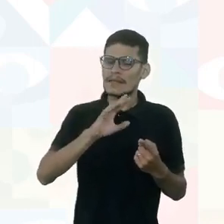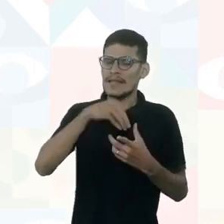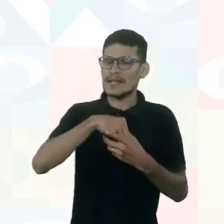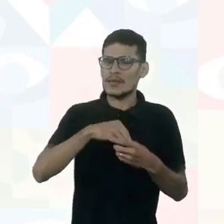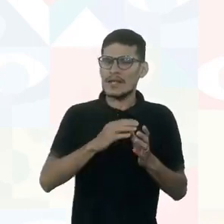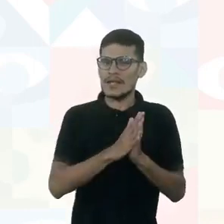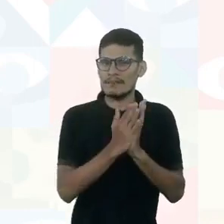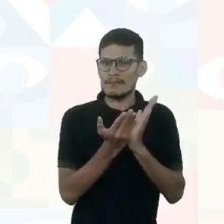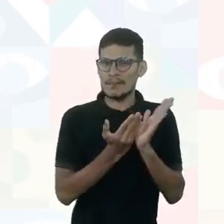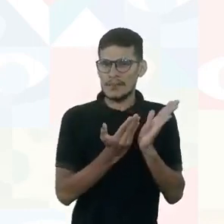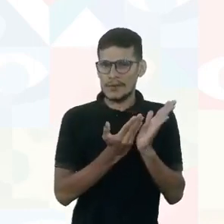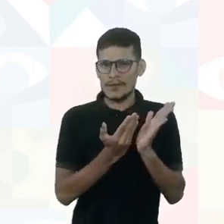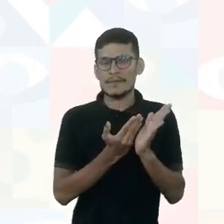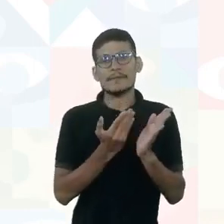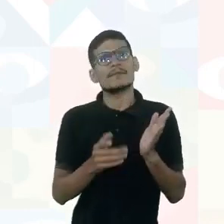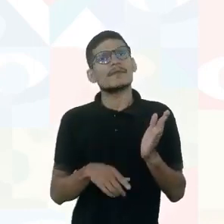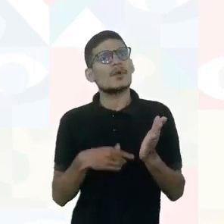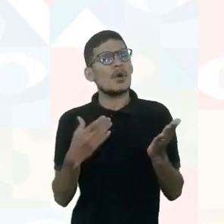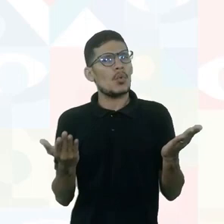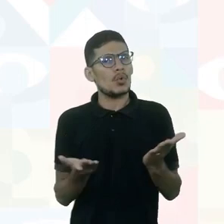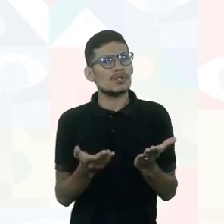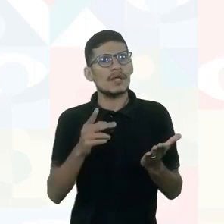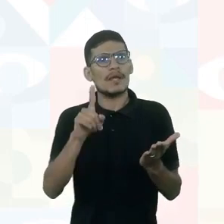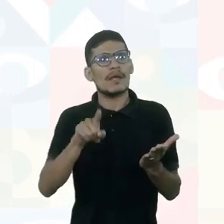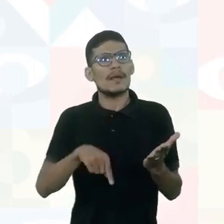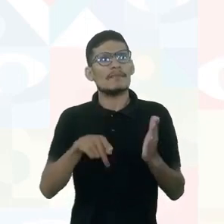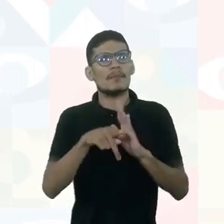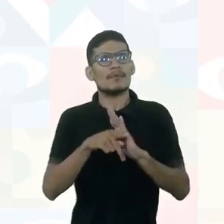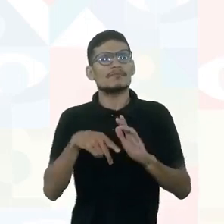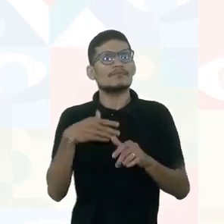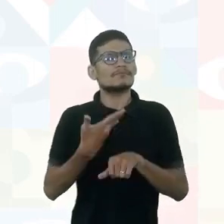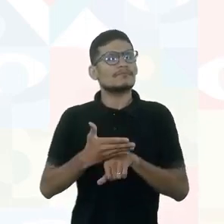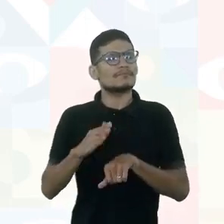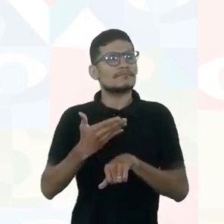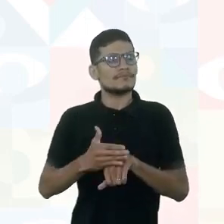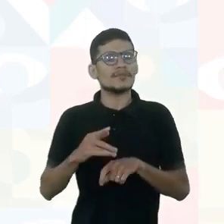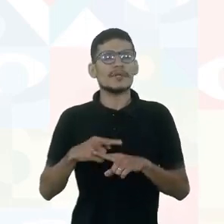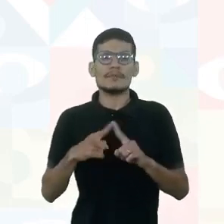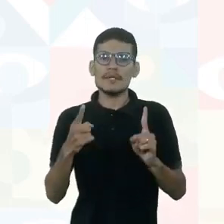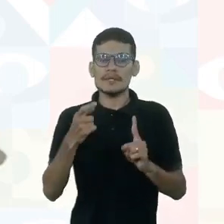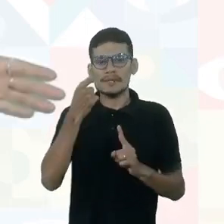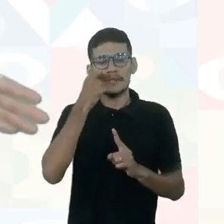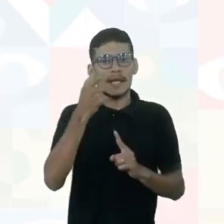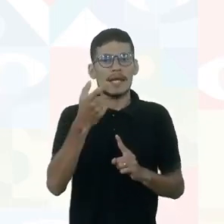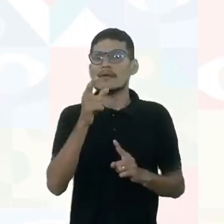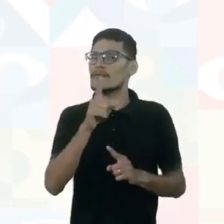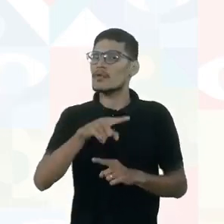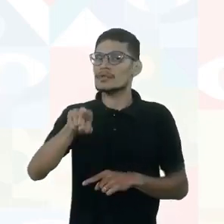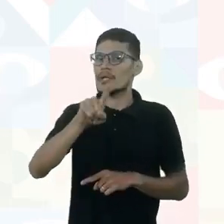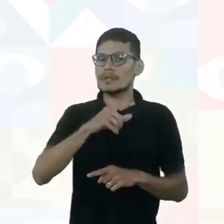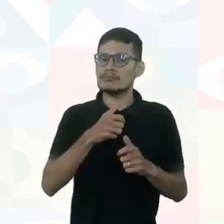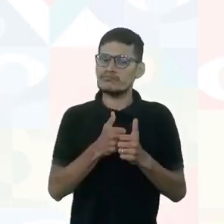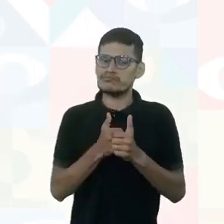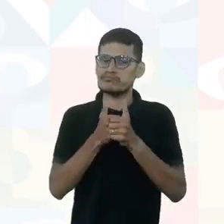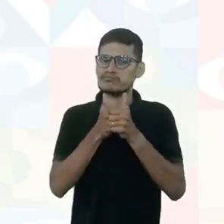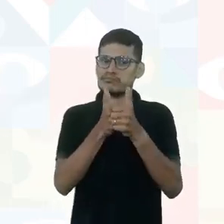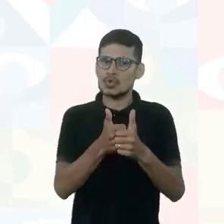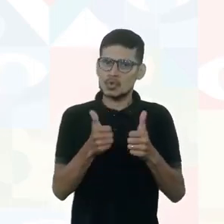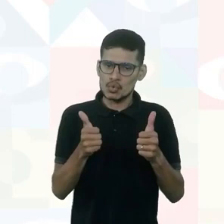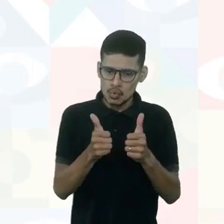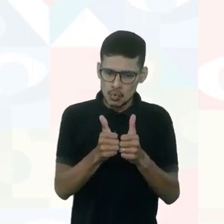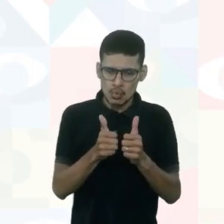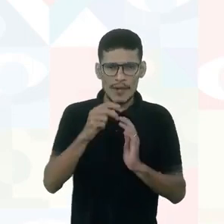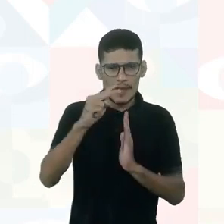Aqui a gente vai ver mais a parte prática. Mas a ideia é que você leia, acompanhe junto aqui